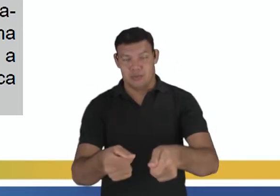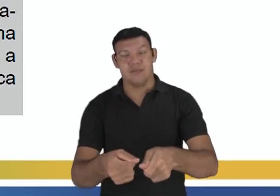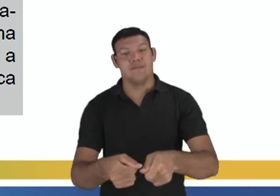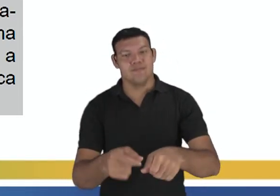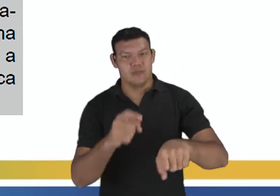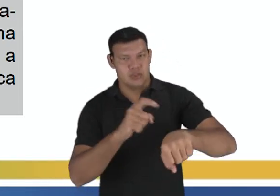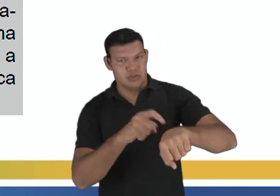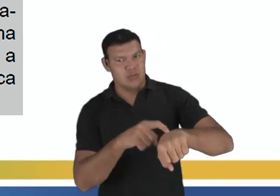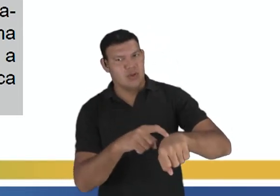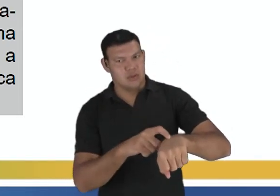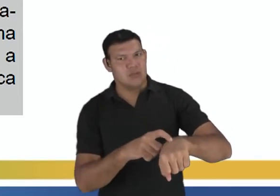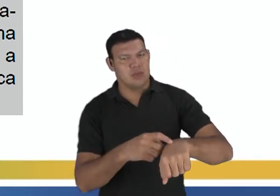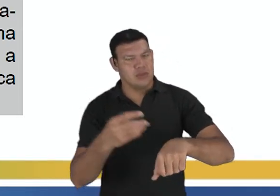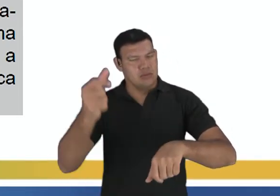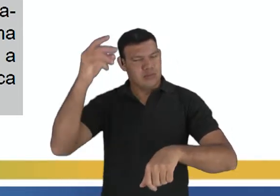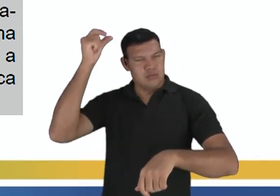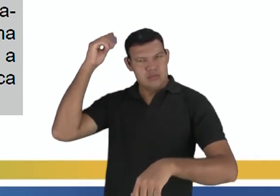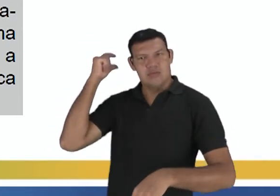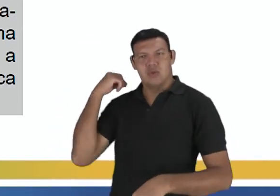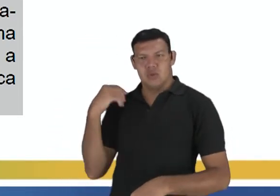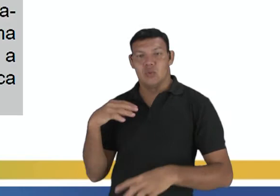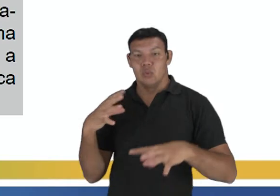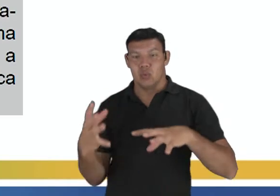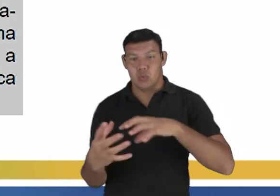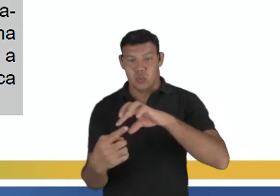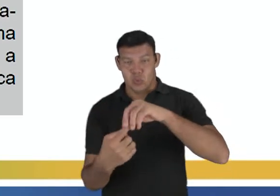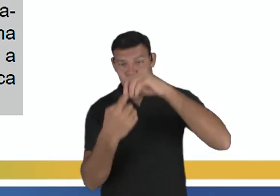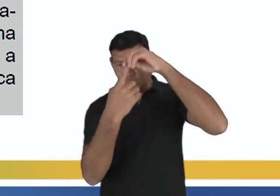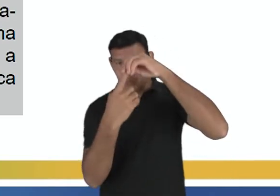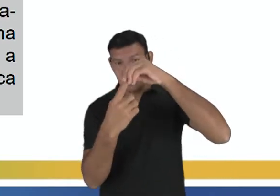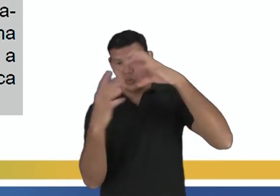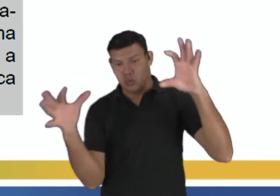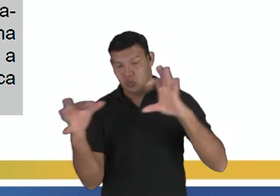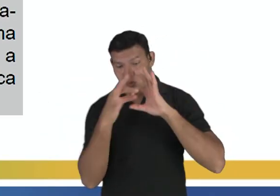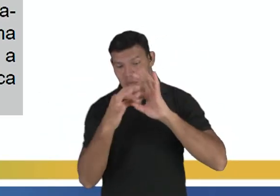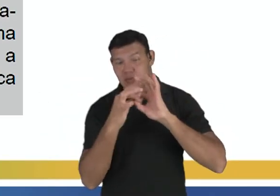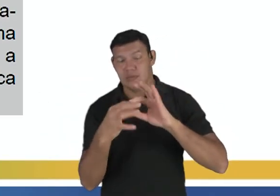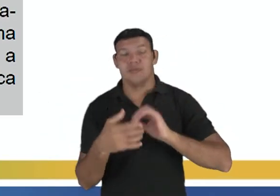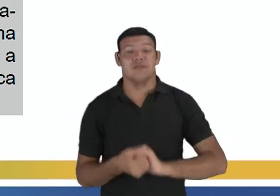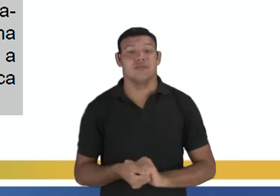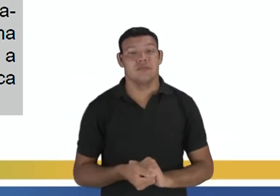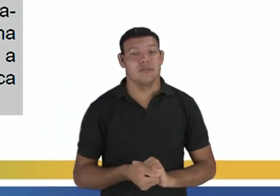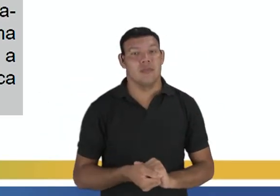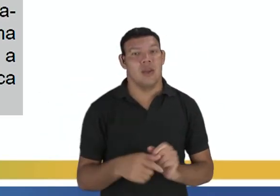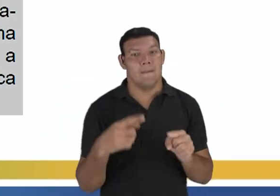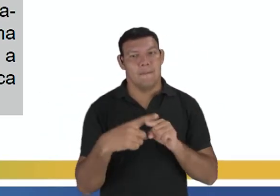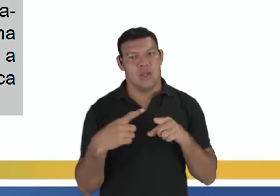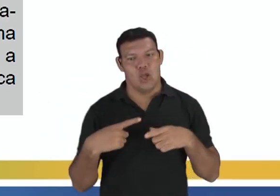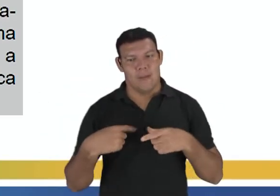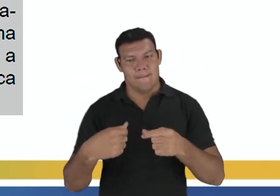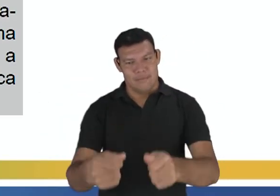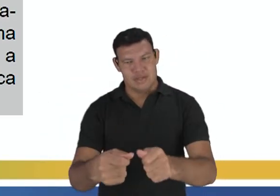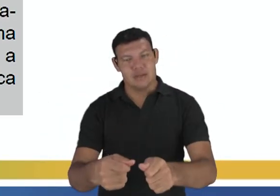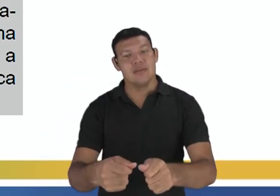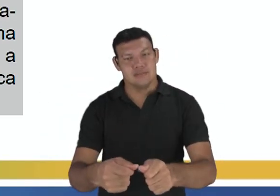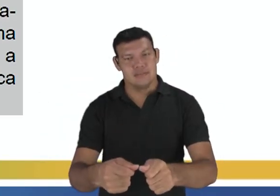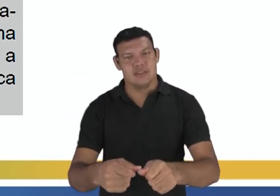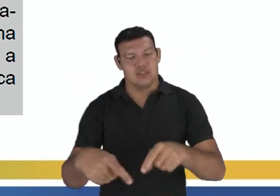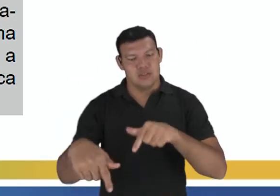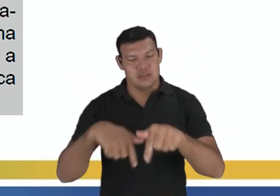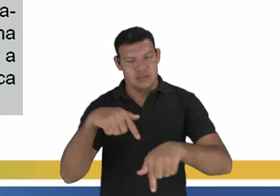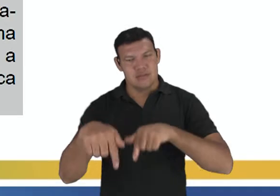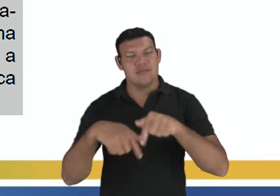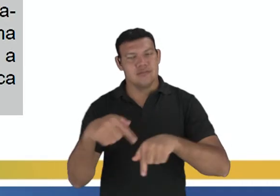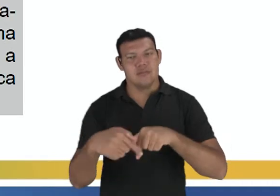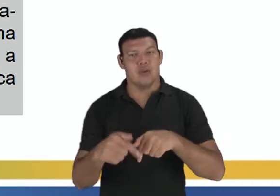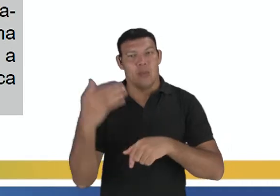algum momento foram um só. Tá? Então, esse embasamento, essa similaridade da composição química do solo, ela é um argumento que